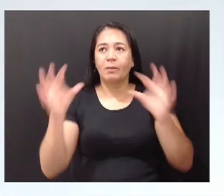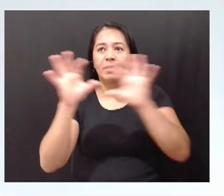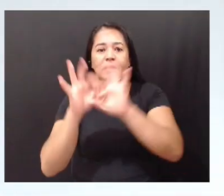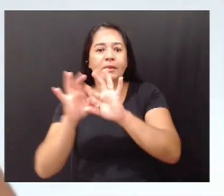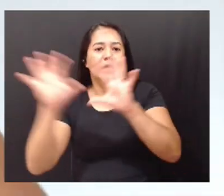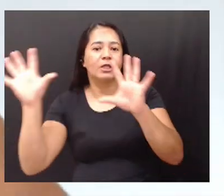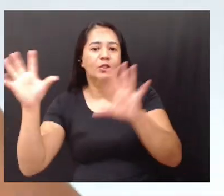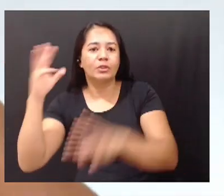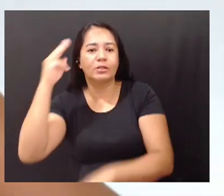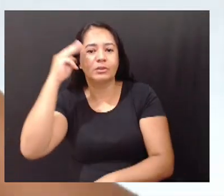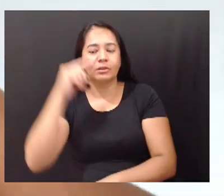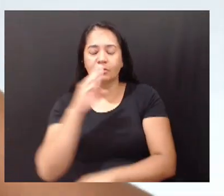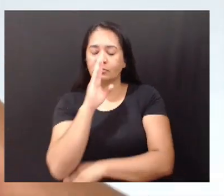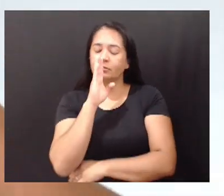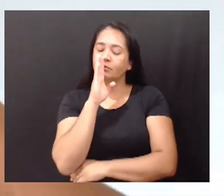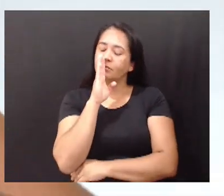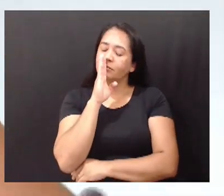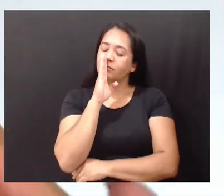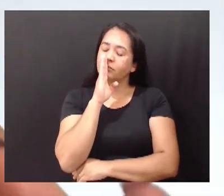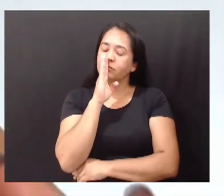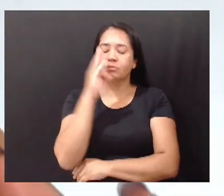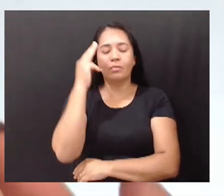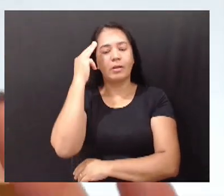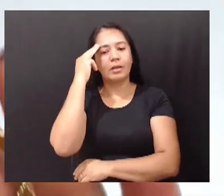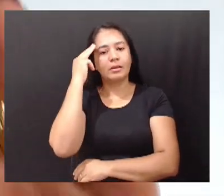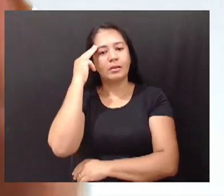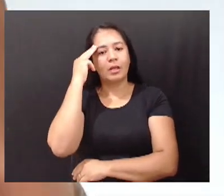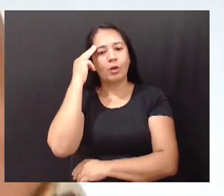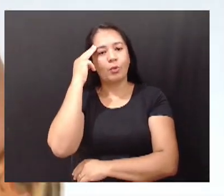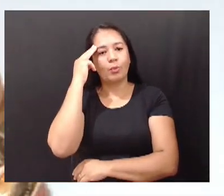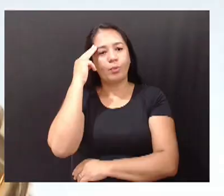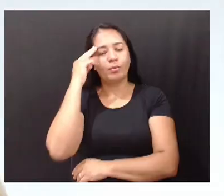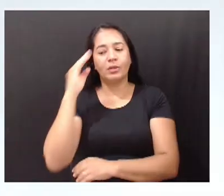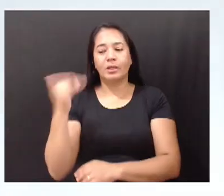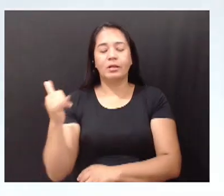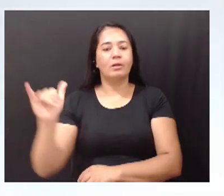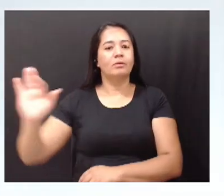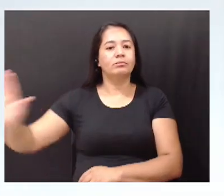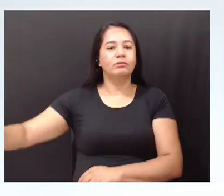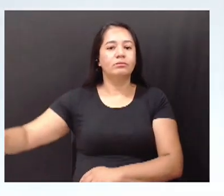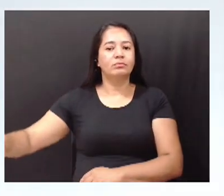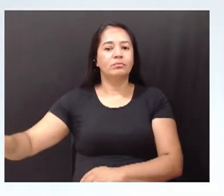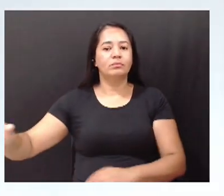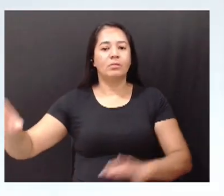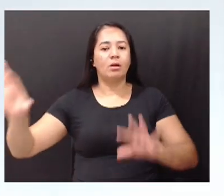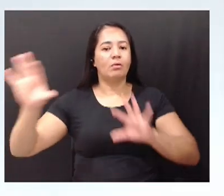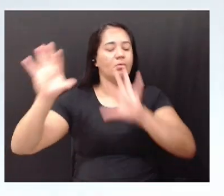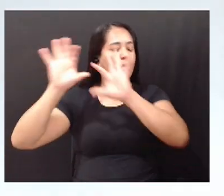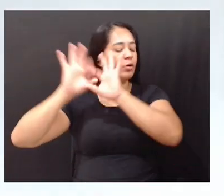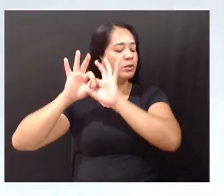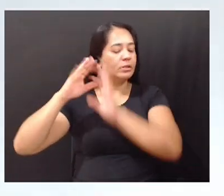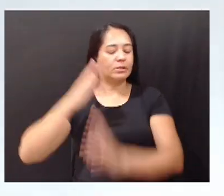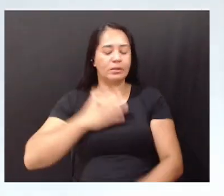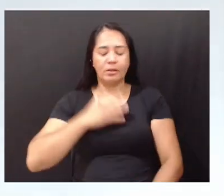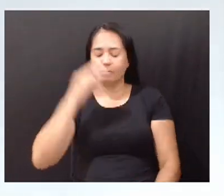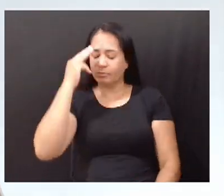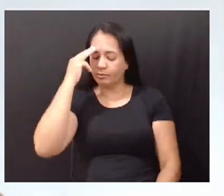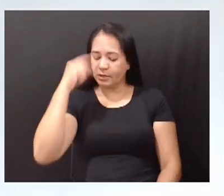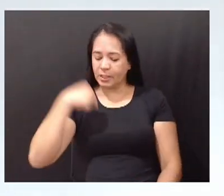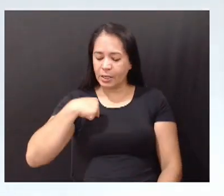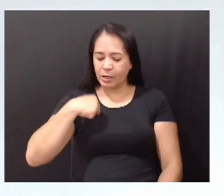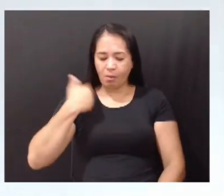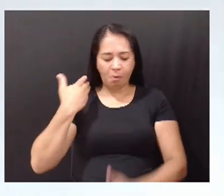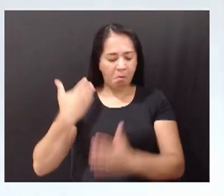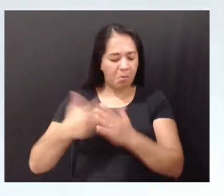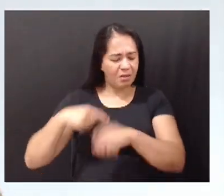silêncio mental, eu desconecto da tela e faço uma conexão mental comigo mesmo, do que eu estou perdendo tempo através